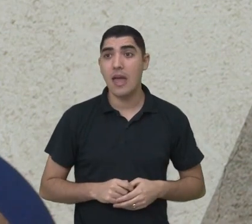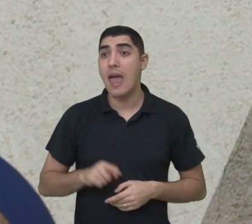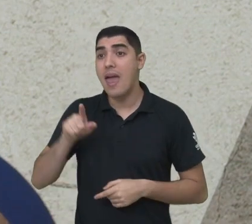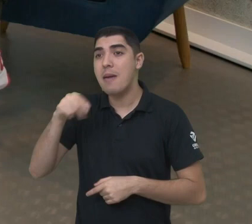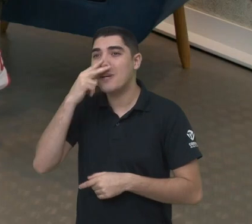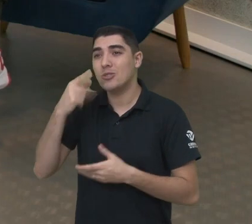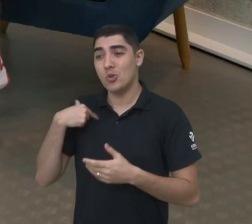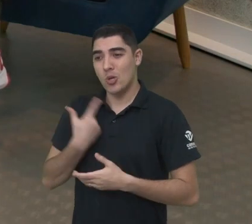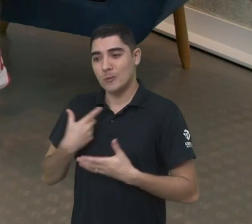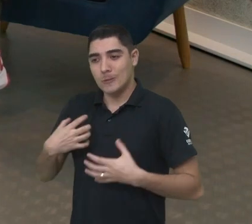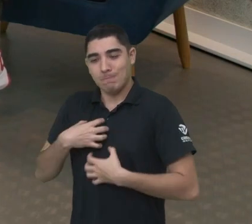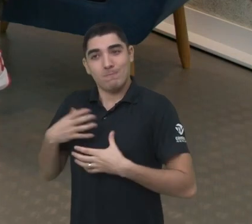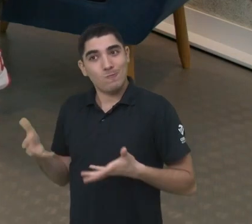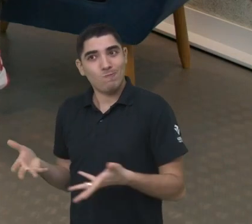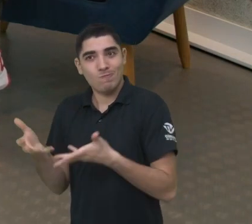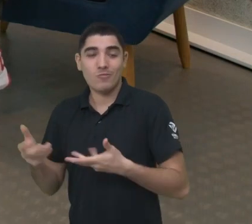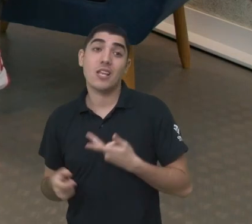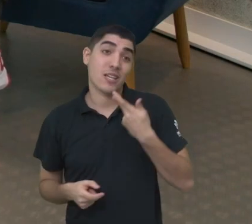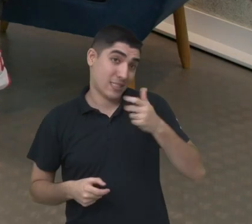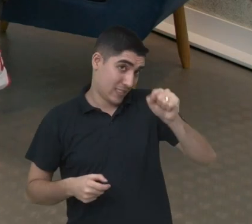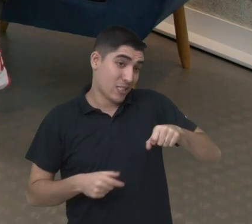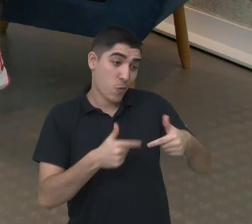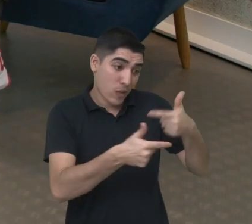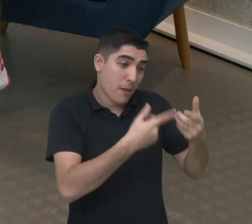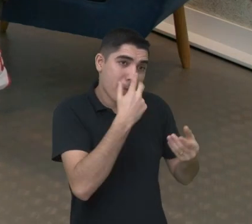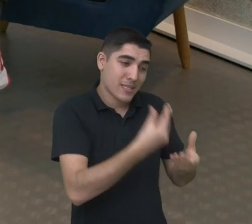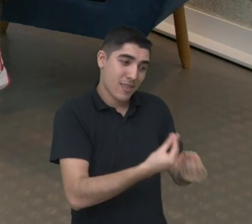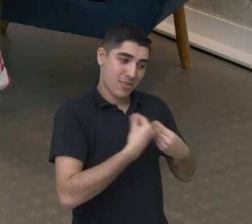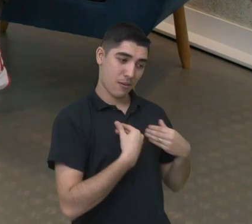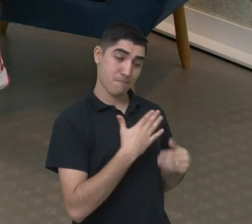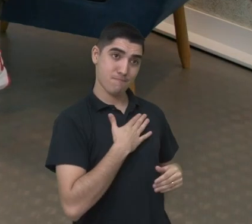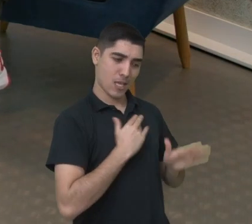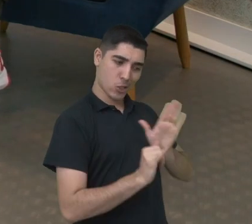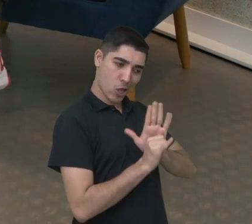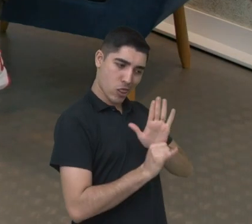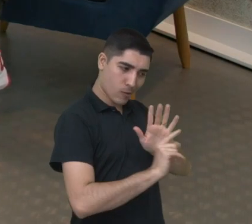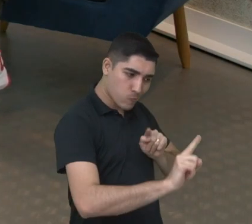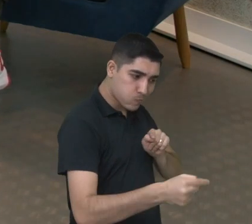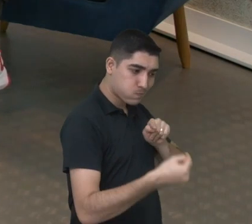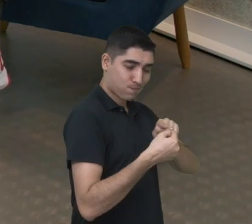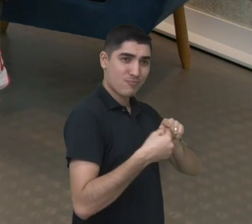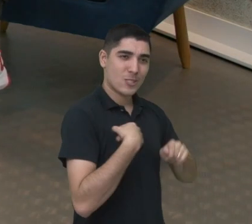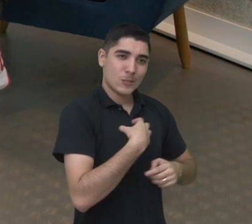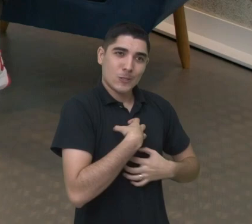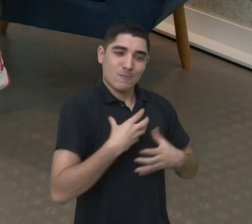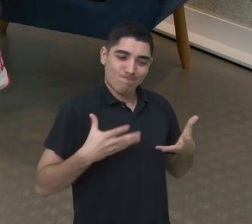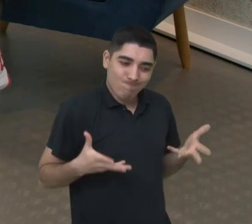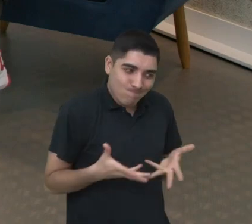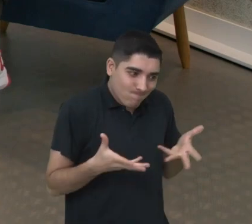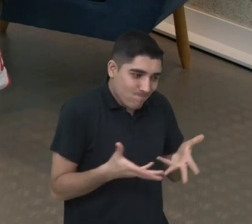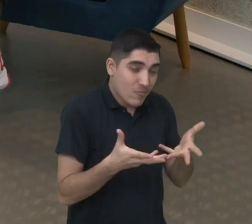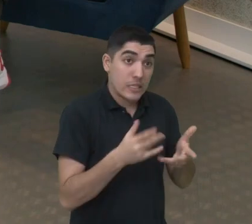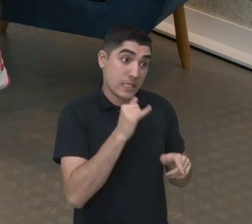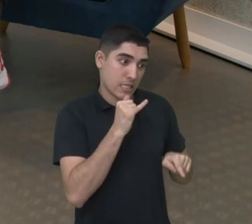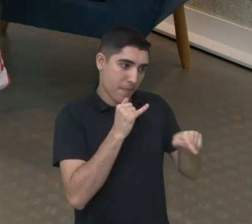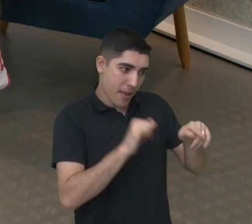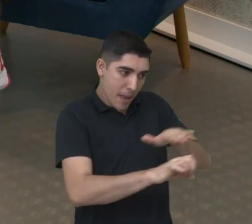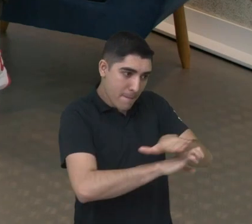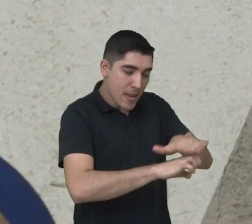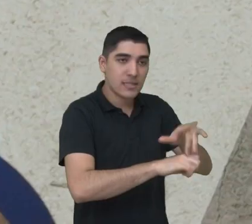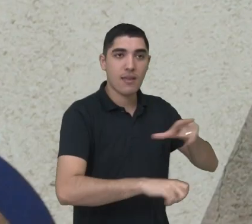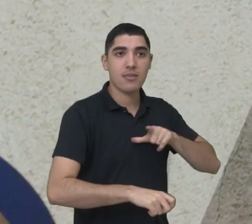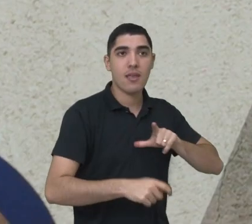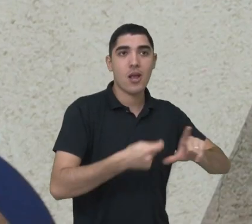com a nossa motivação. A, né, nossa motivação o tempo todo, né? Então, por exemplo, né, ele vai trabalhar numa empresa que tem